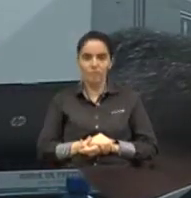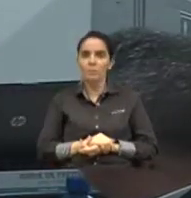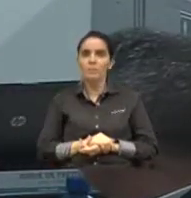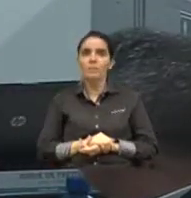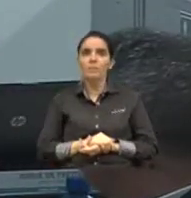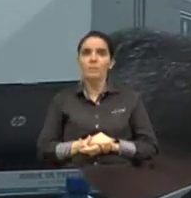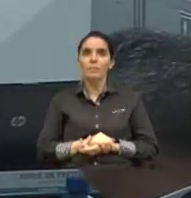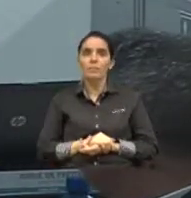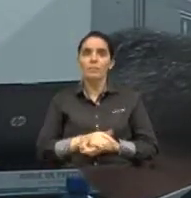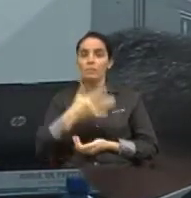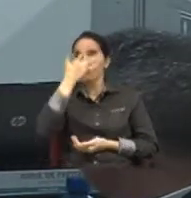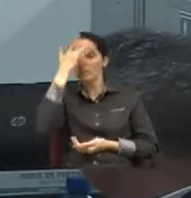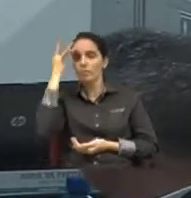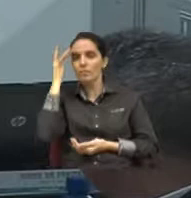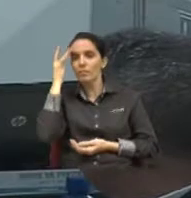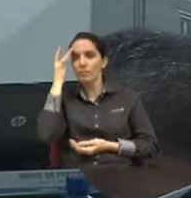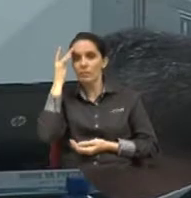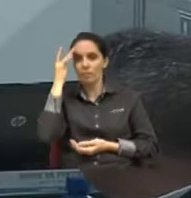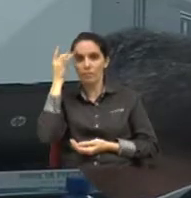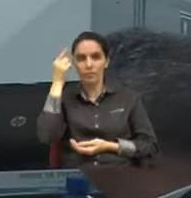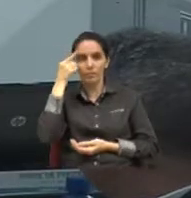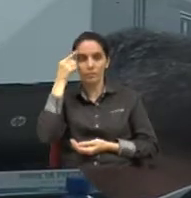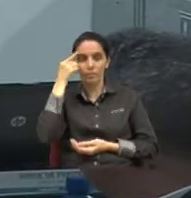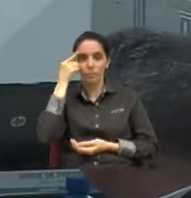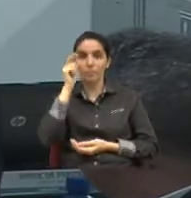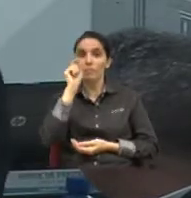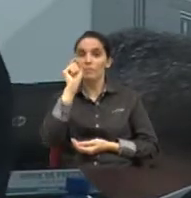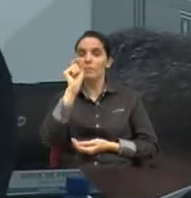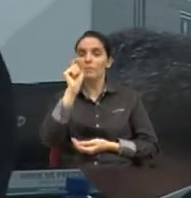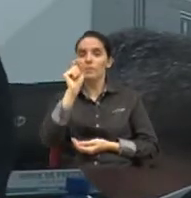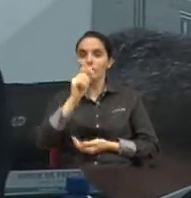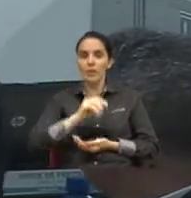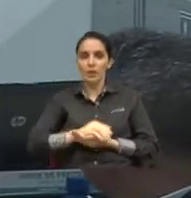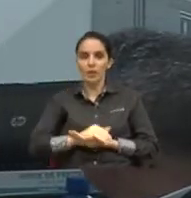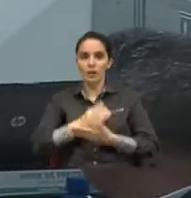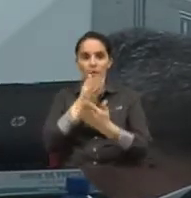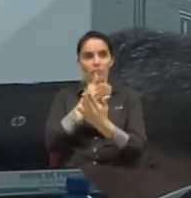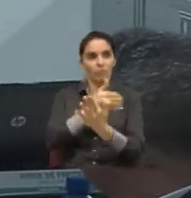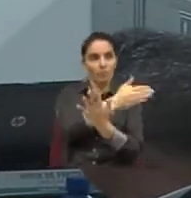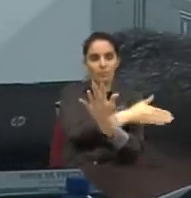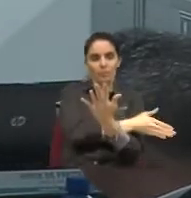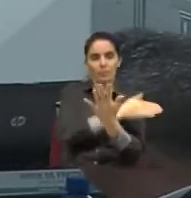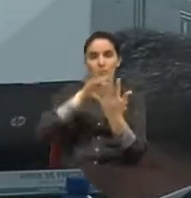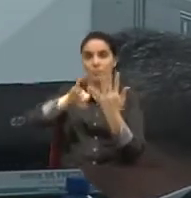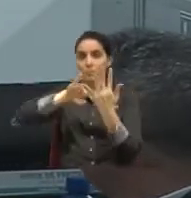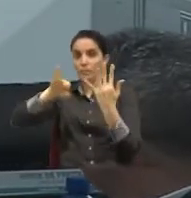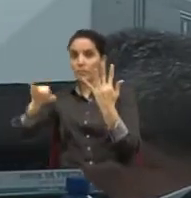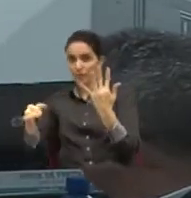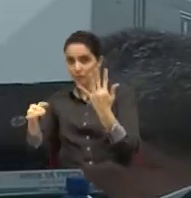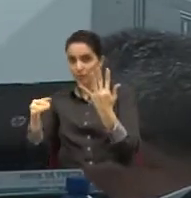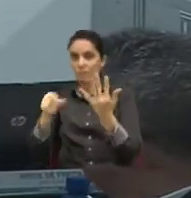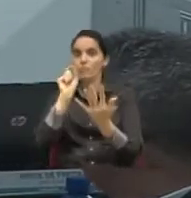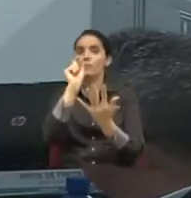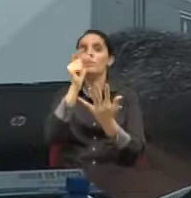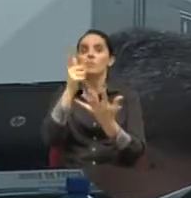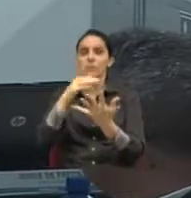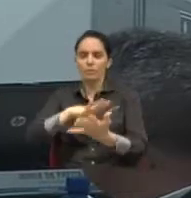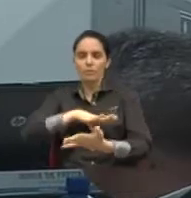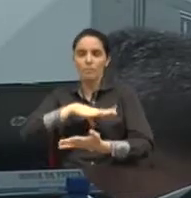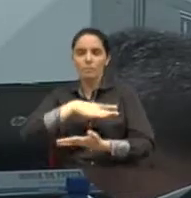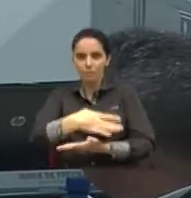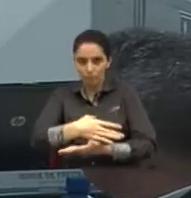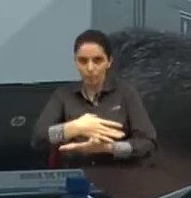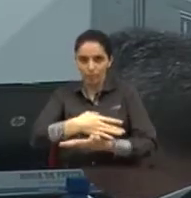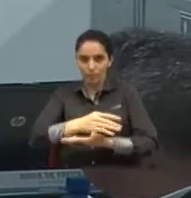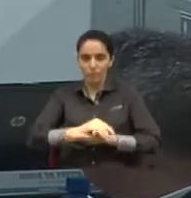O que as pessoas agregam essa condição do prefixo superlativo de super-herói?